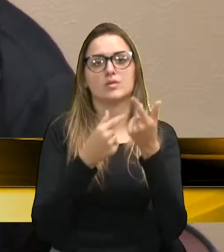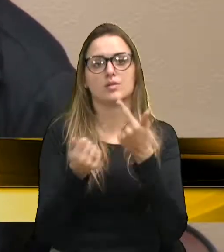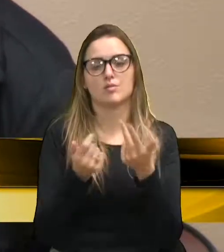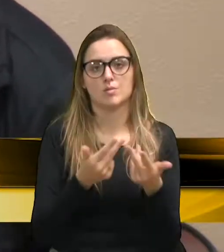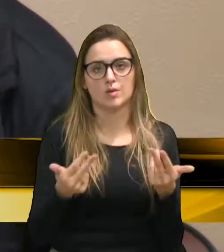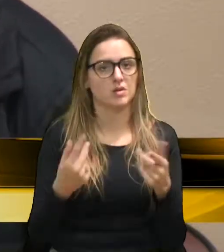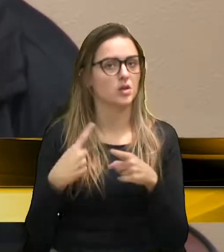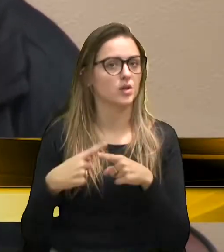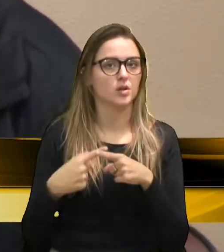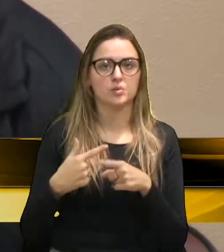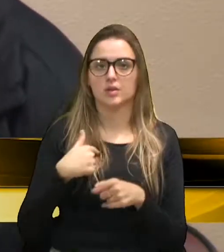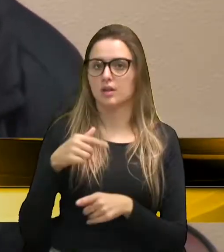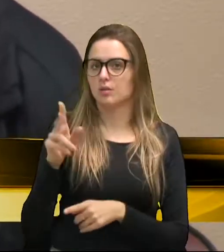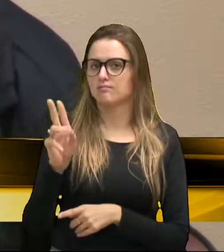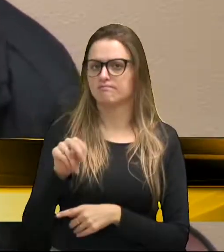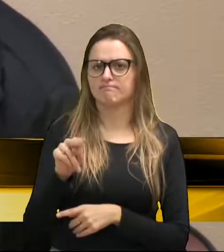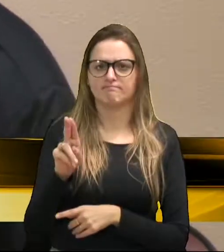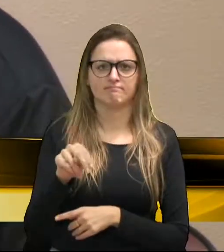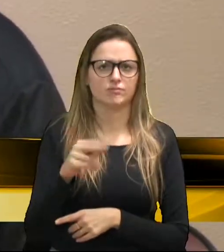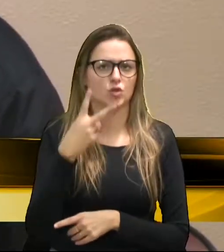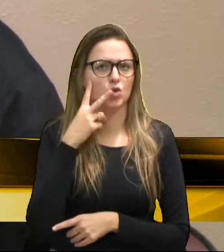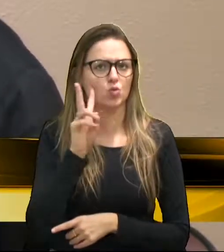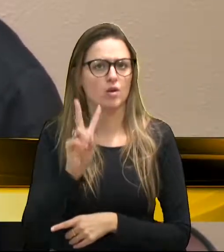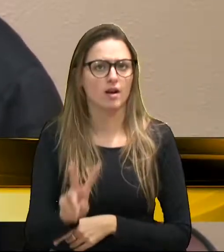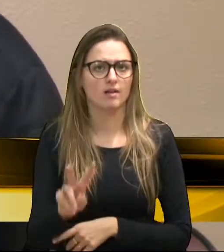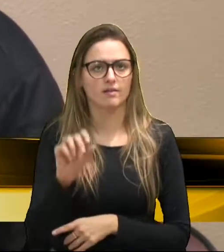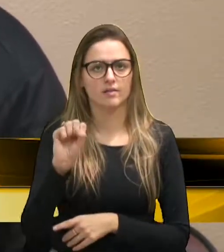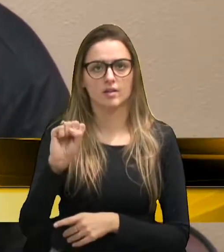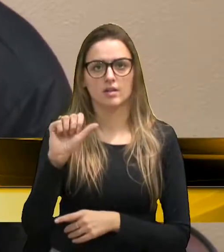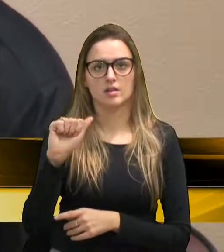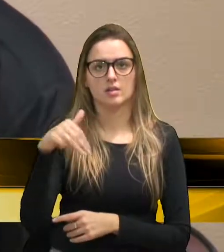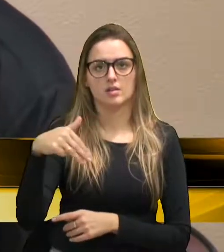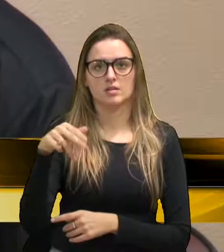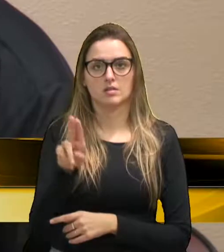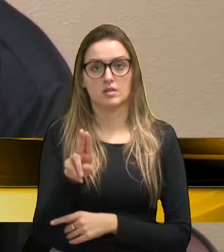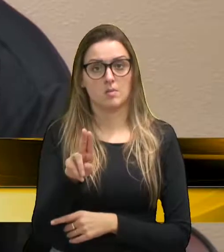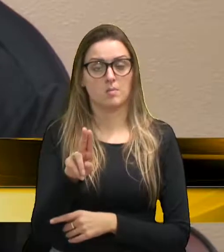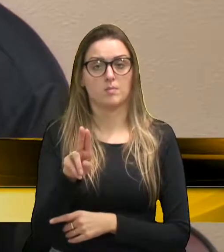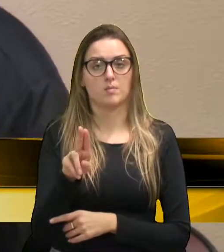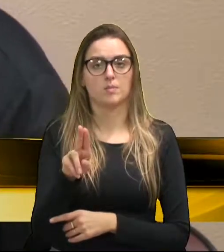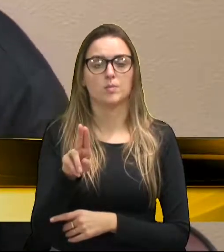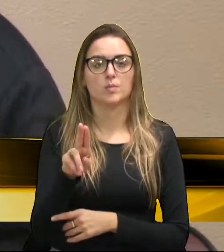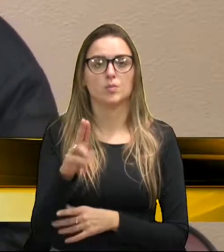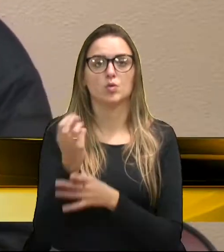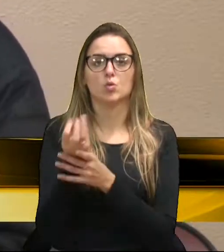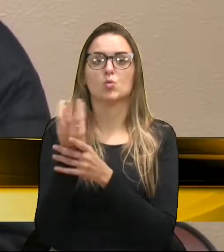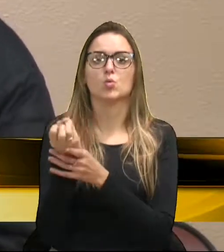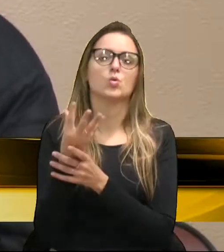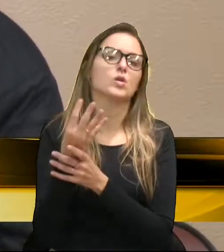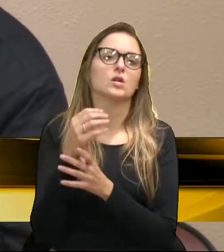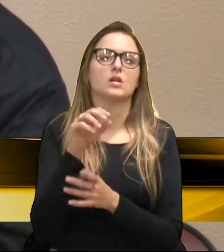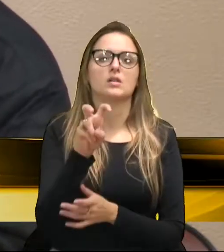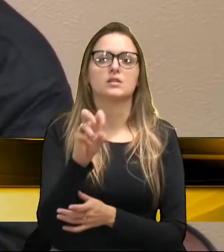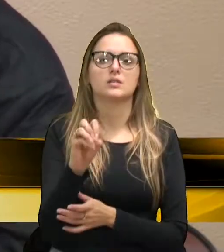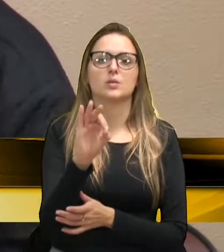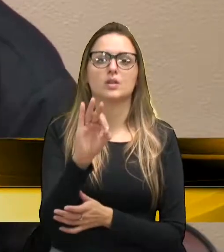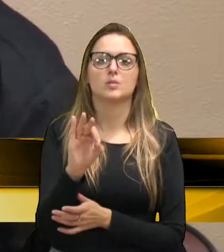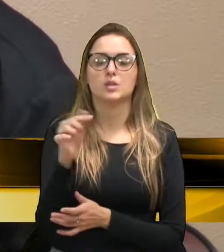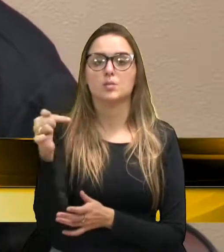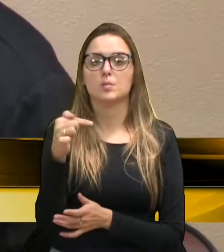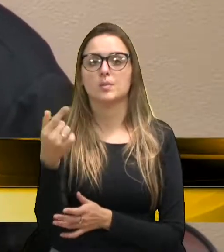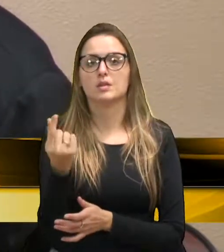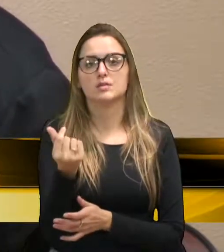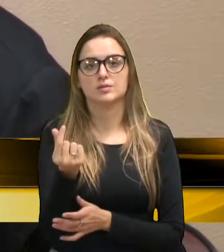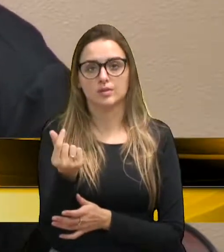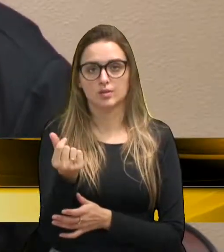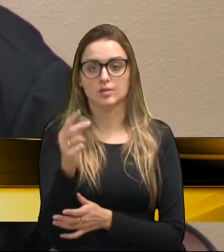eu nunca vi no SAMU, vereador Toigo, foi 50% a menos. Para declarar o voto,